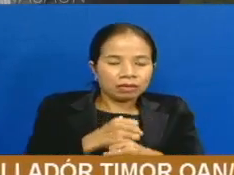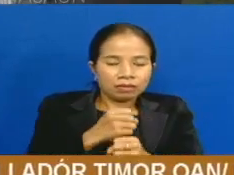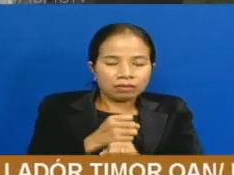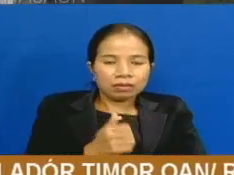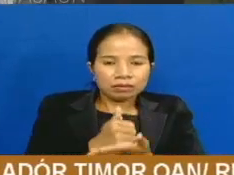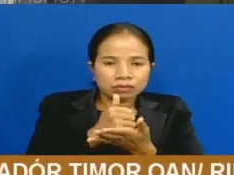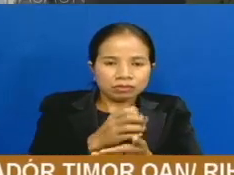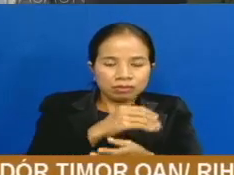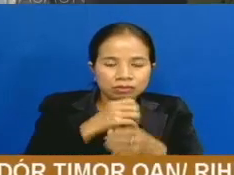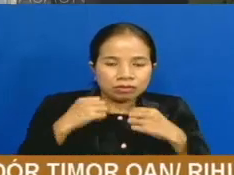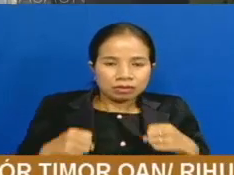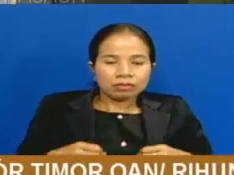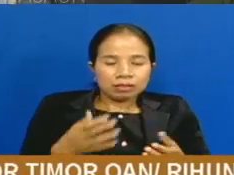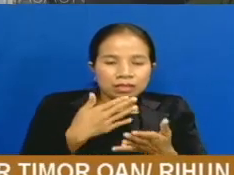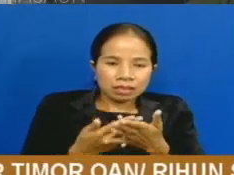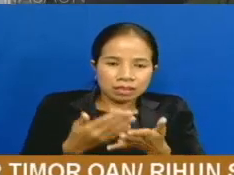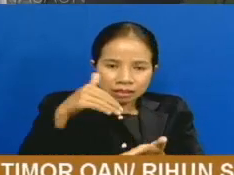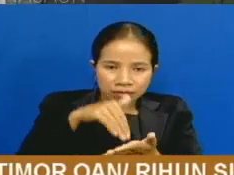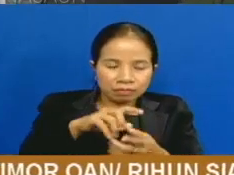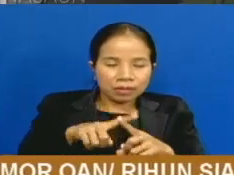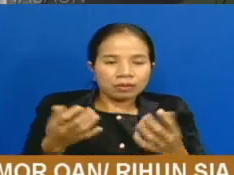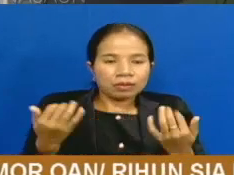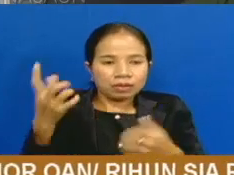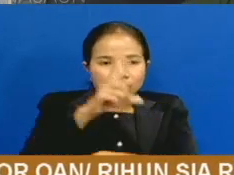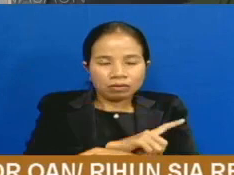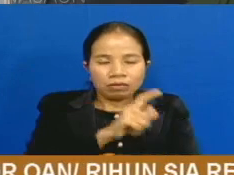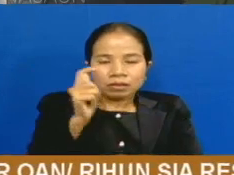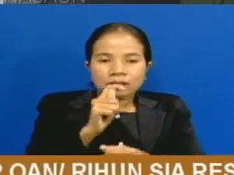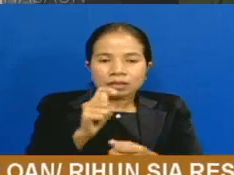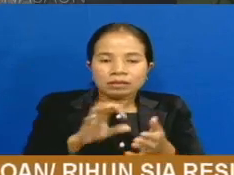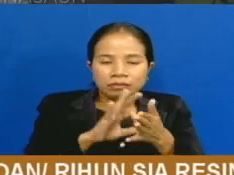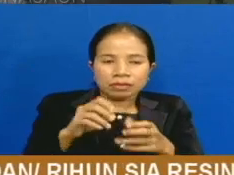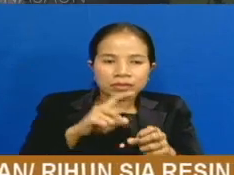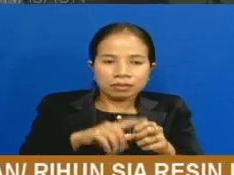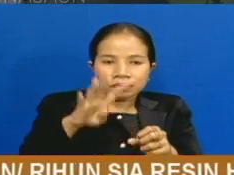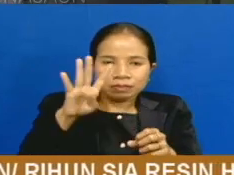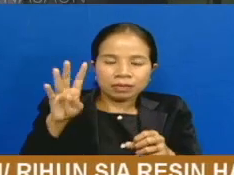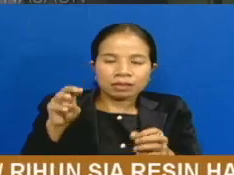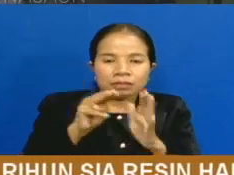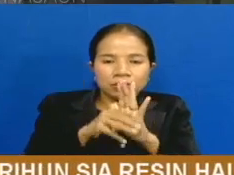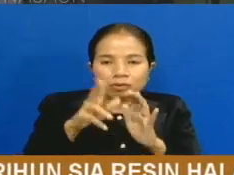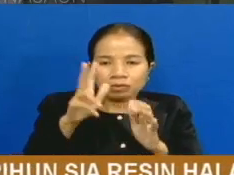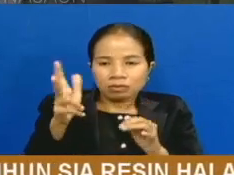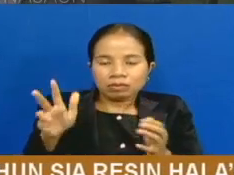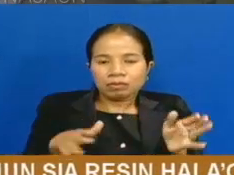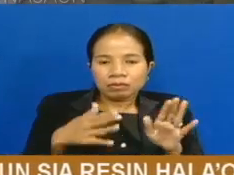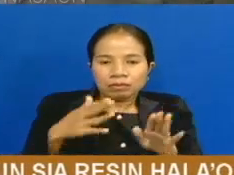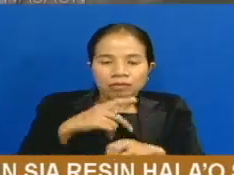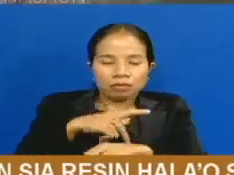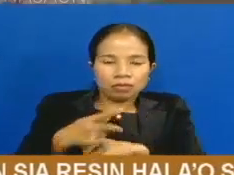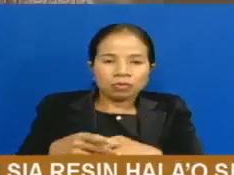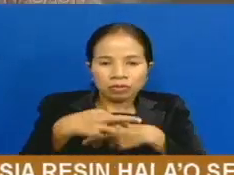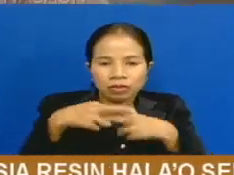no saúde recupera ricas. Mai bi ohin loron terça-feira ora Stuku Hat li un minuto tolo nulu. Matibian monu iha quarto larang